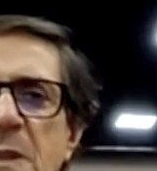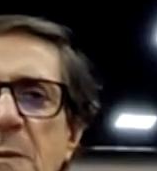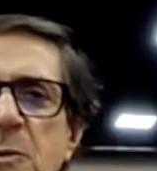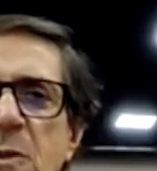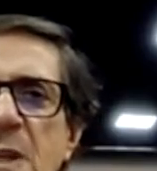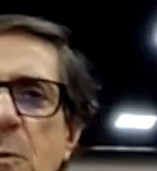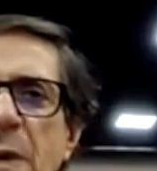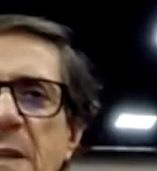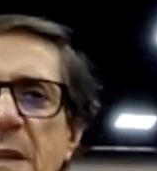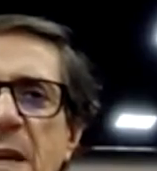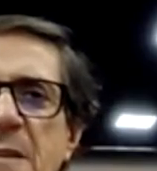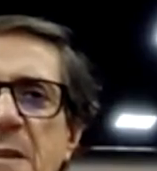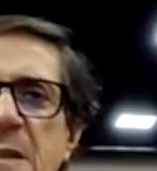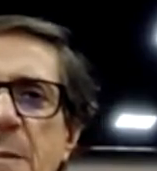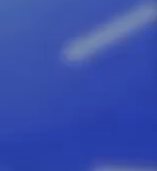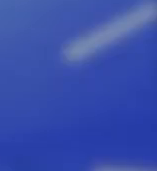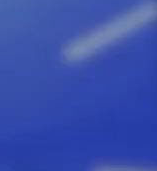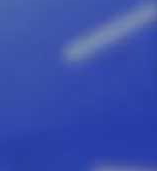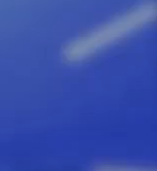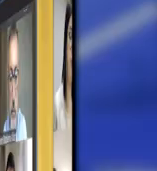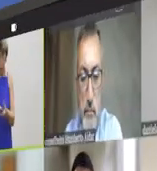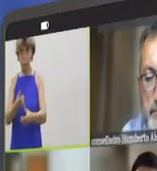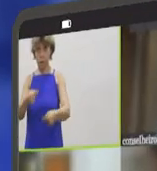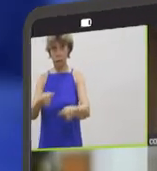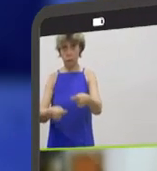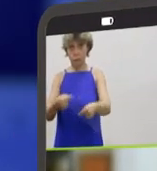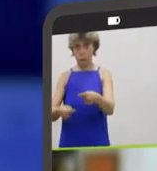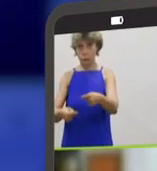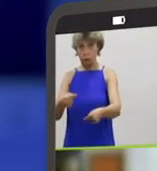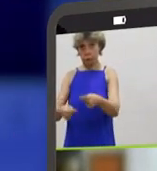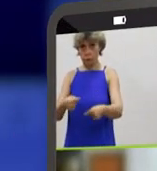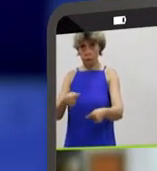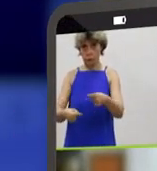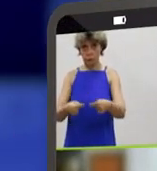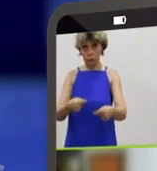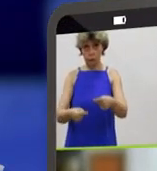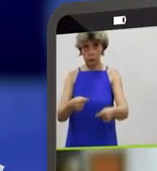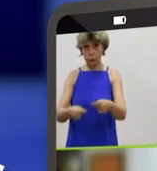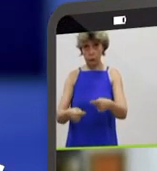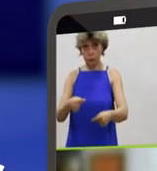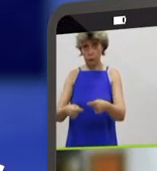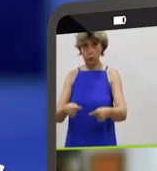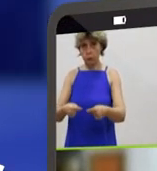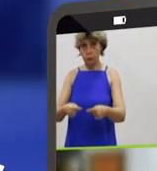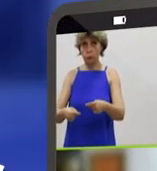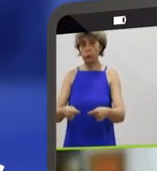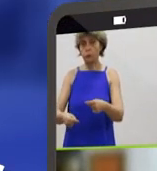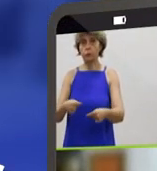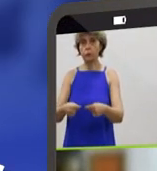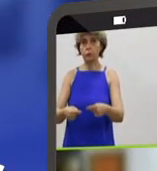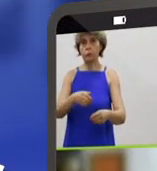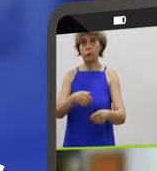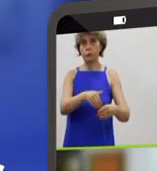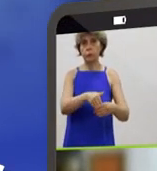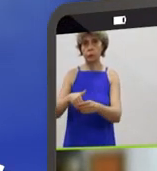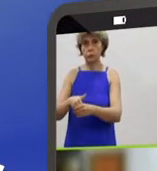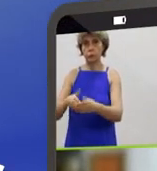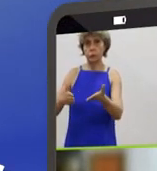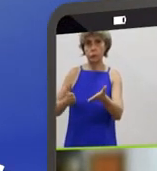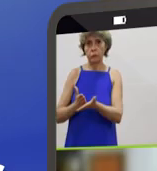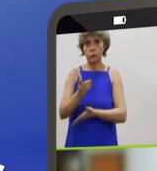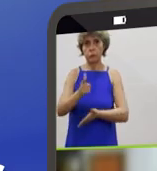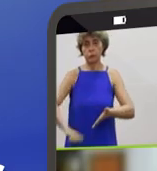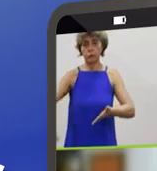Sob a presidência do conselheiro Valcenor Braz, a 2ª Câmara do Tribunal de Contas dos Municípios do Estado de Goiás aprovou 67